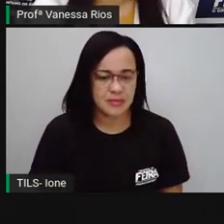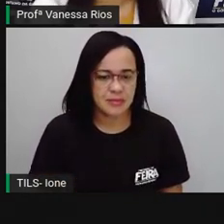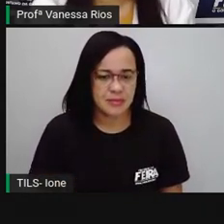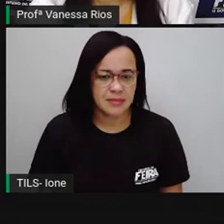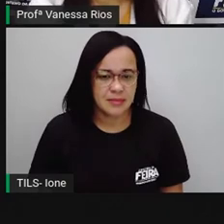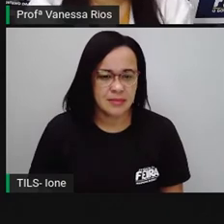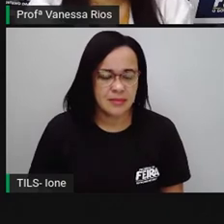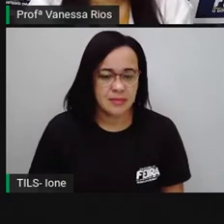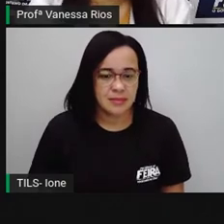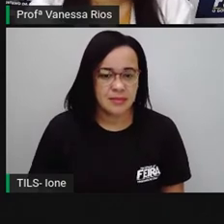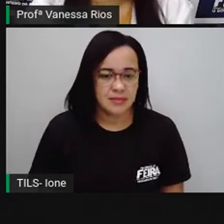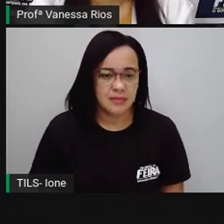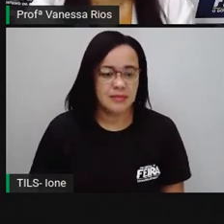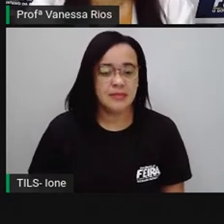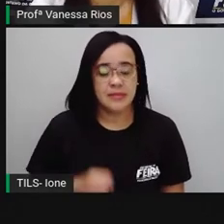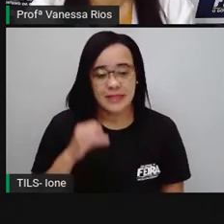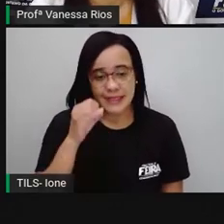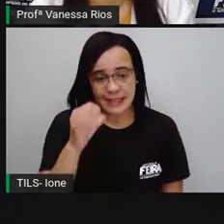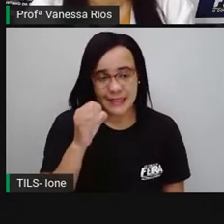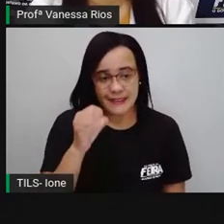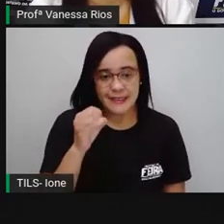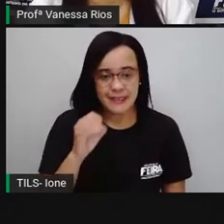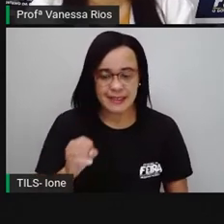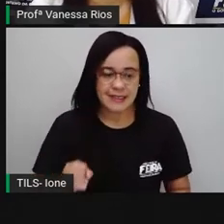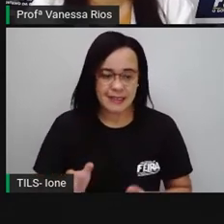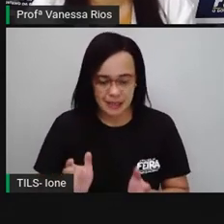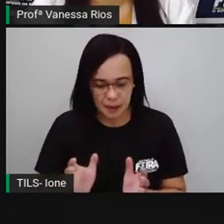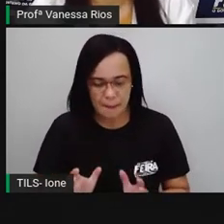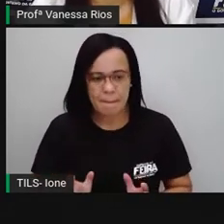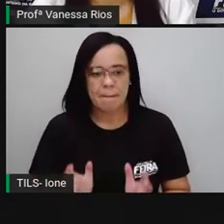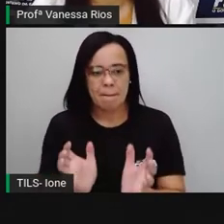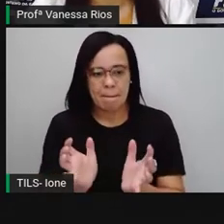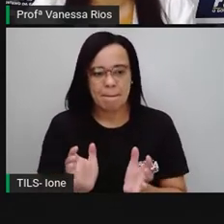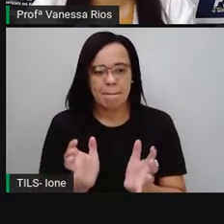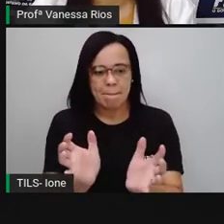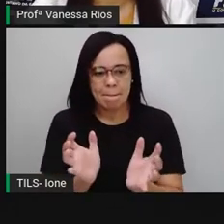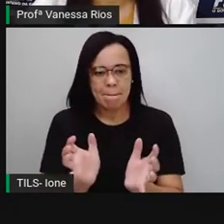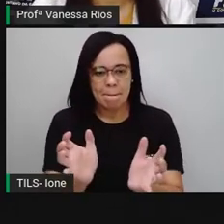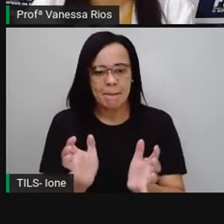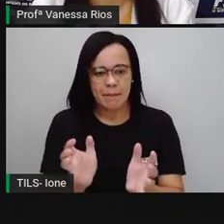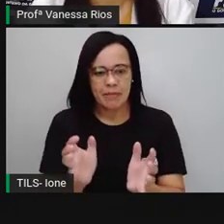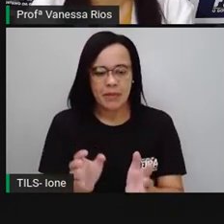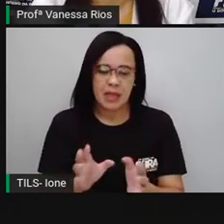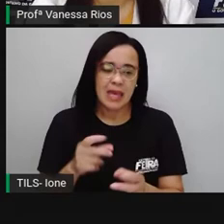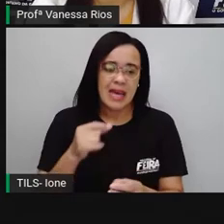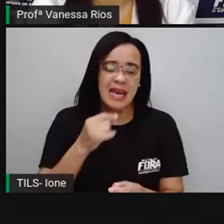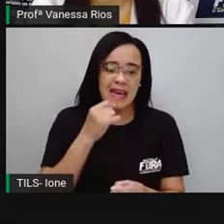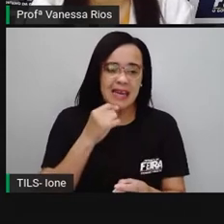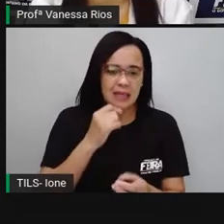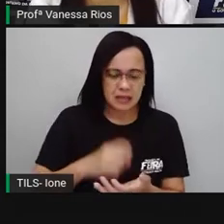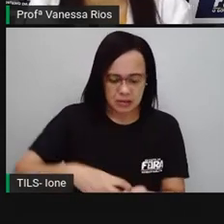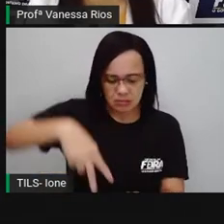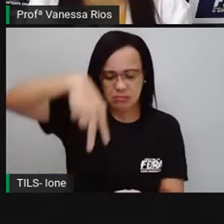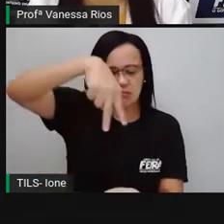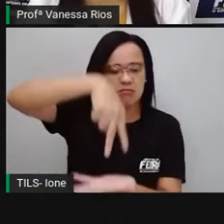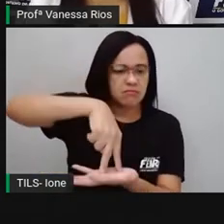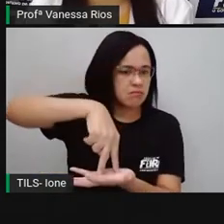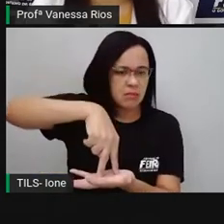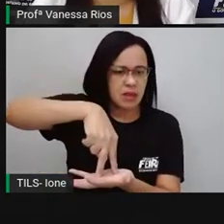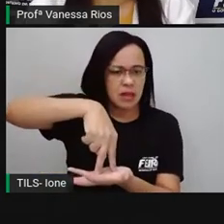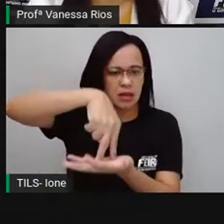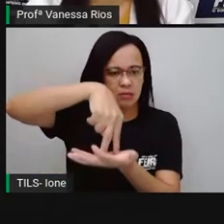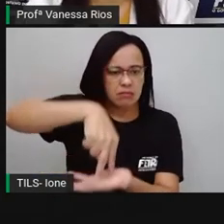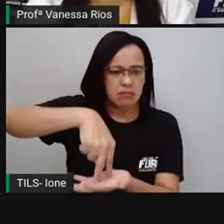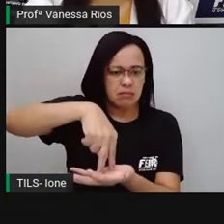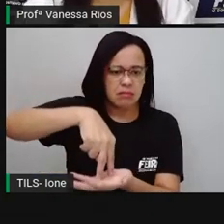colocar ele num lugar plano, né? Ele não vai ter, aí vai ter algum lado dele, alguma face que não consegue se encostar